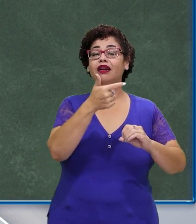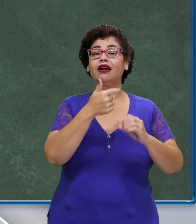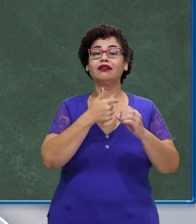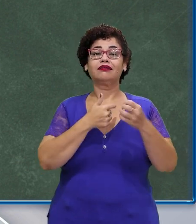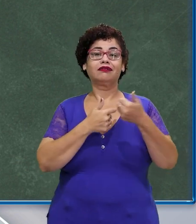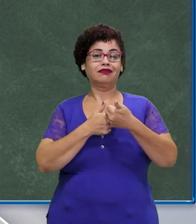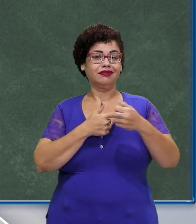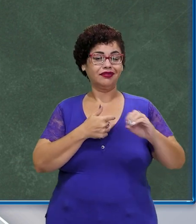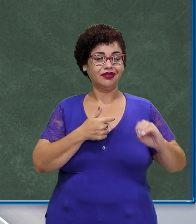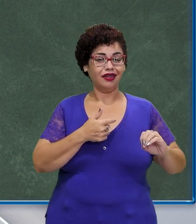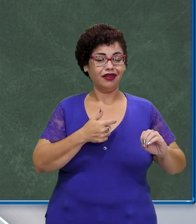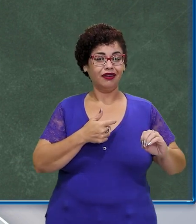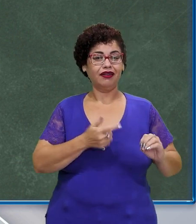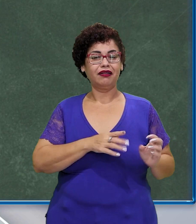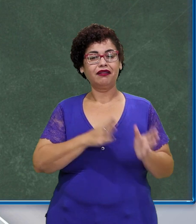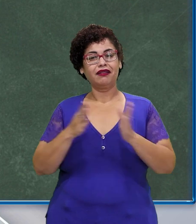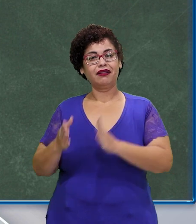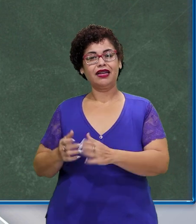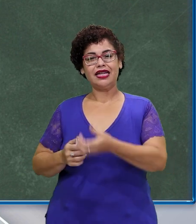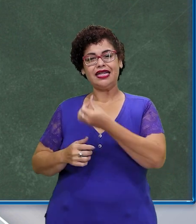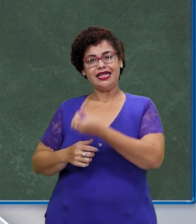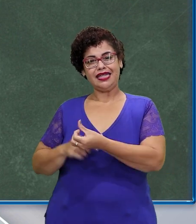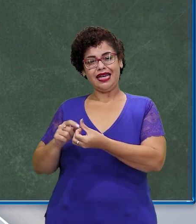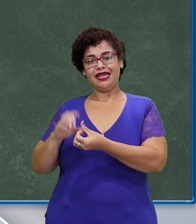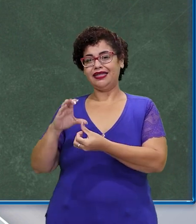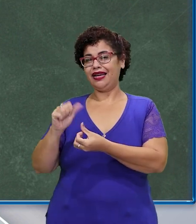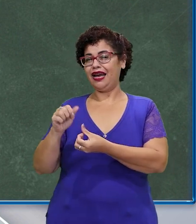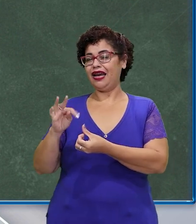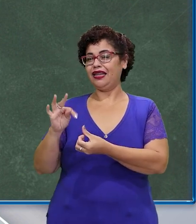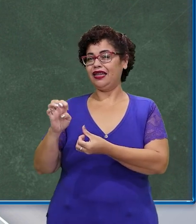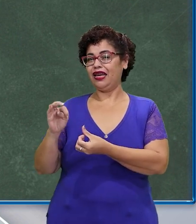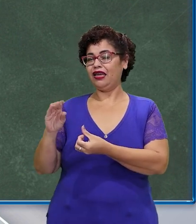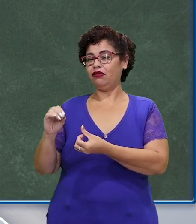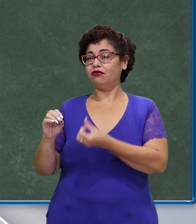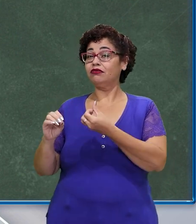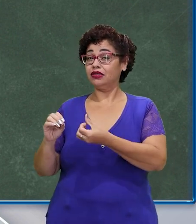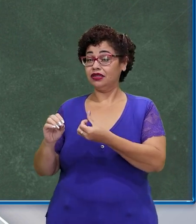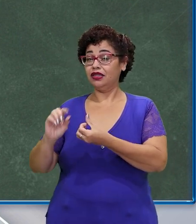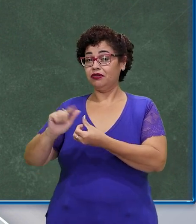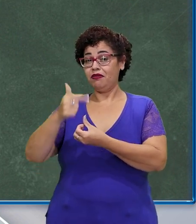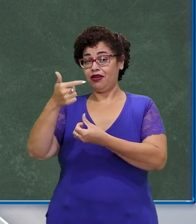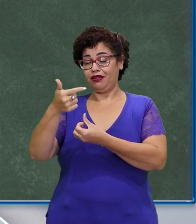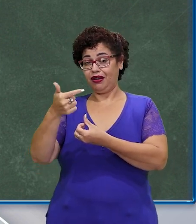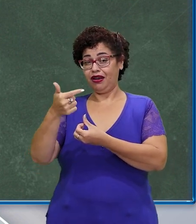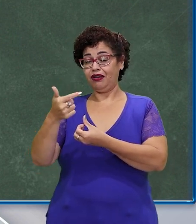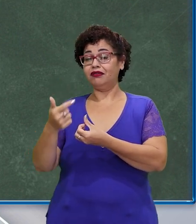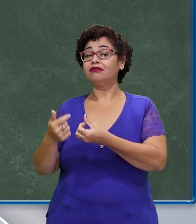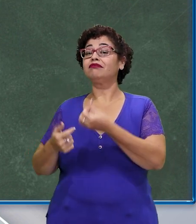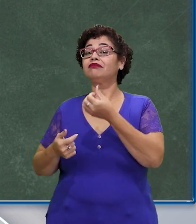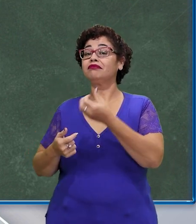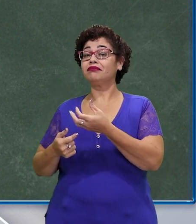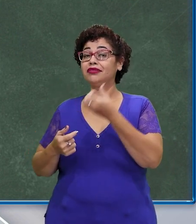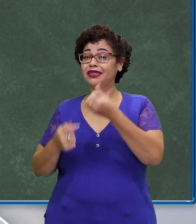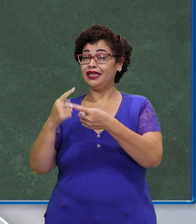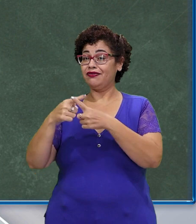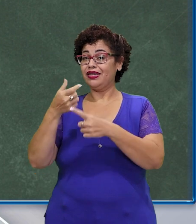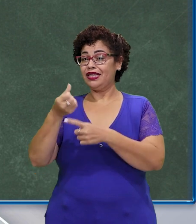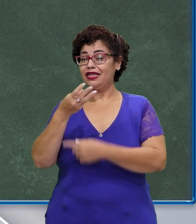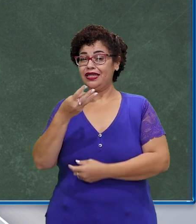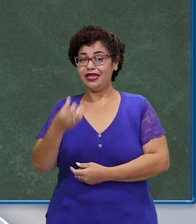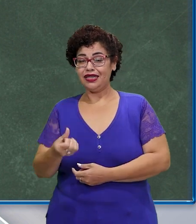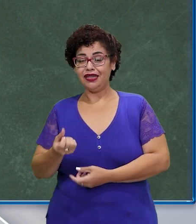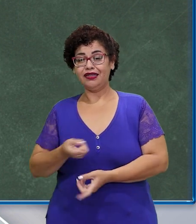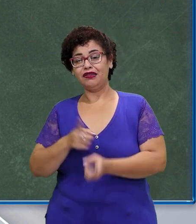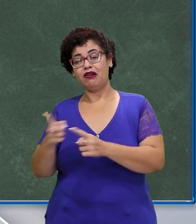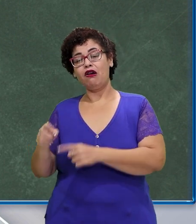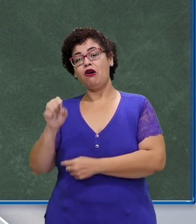100. O 6 é um cateto, 6 ao quadrado dá 36.